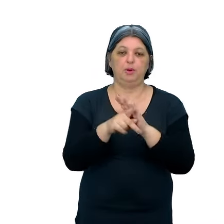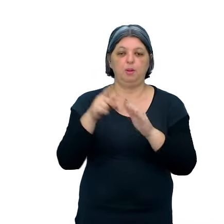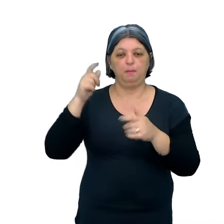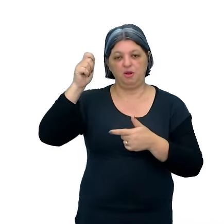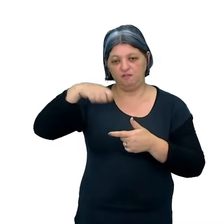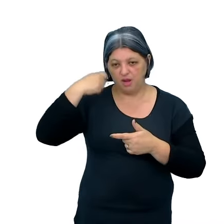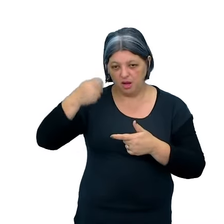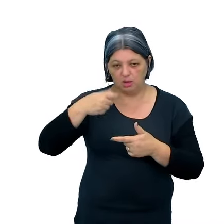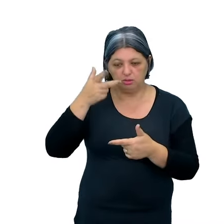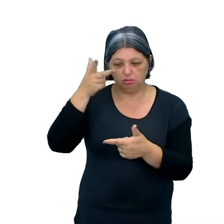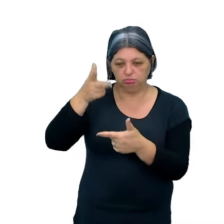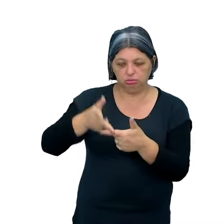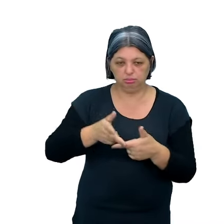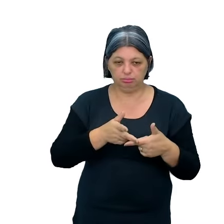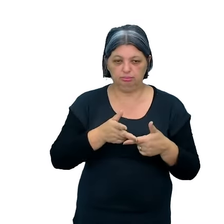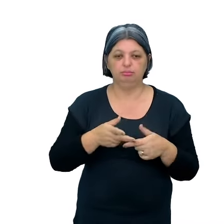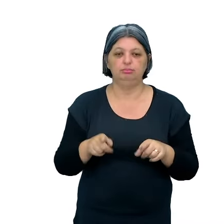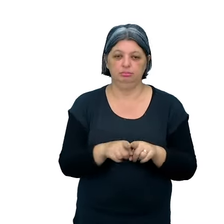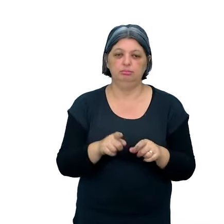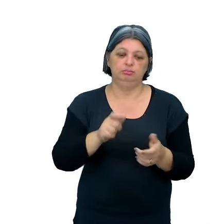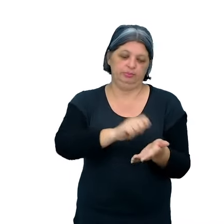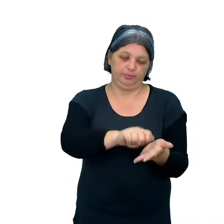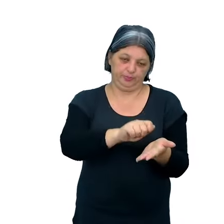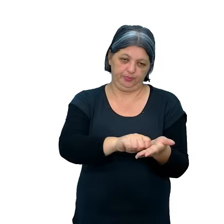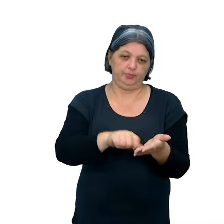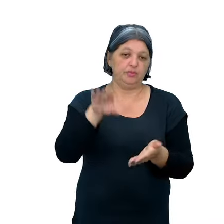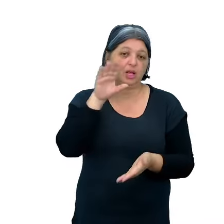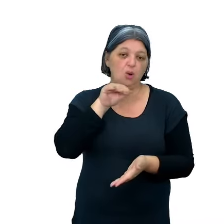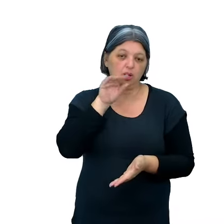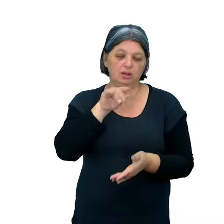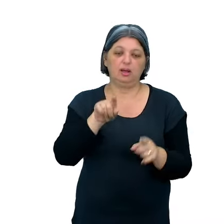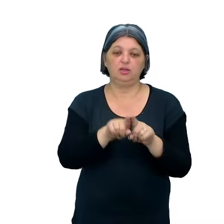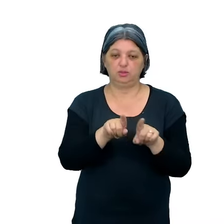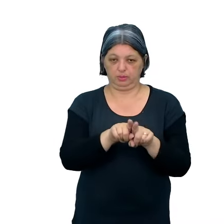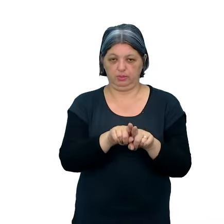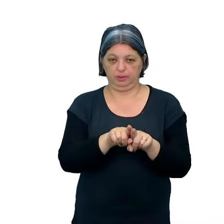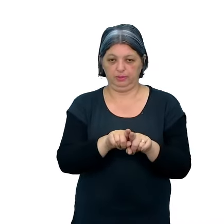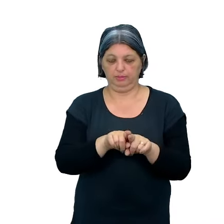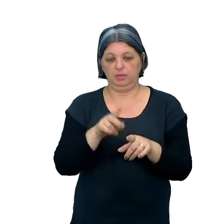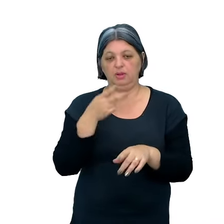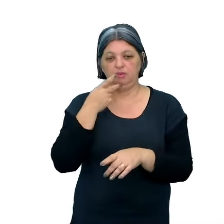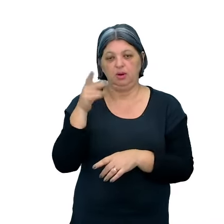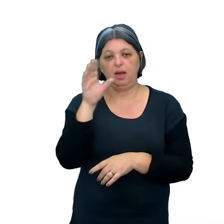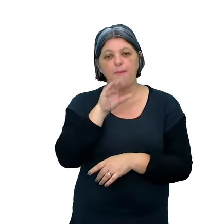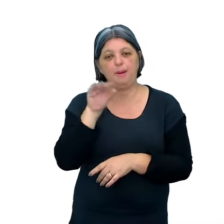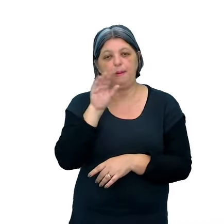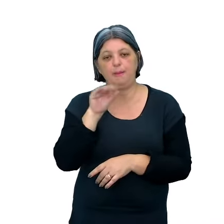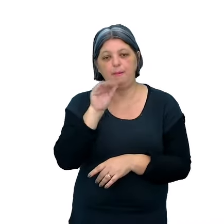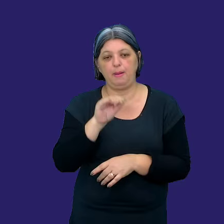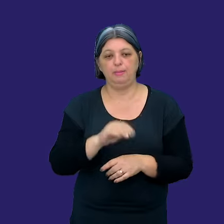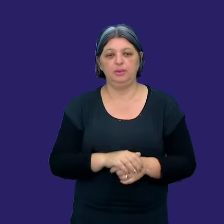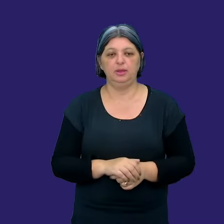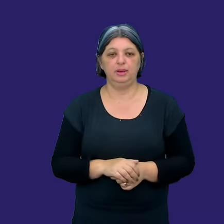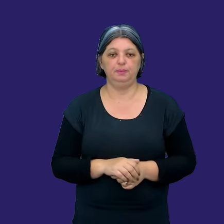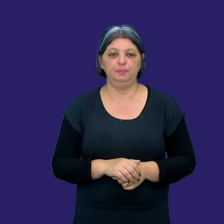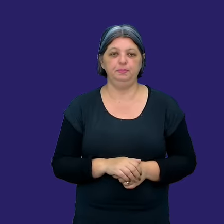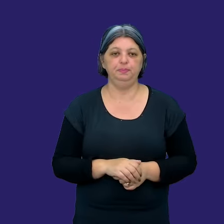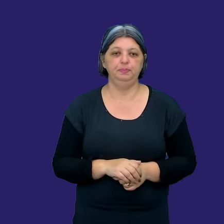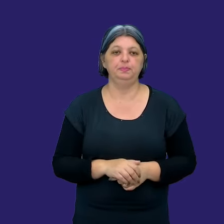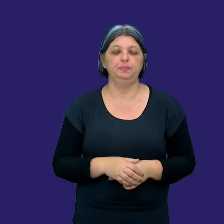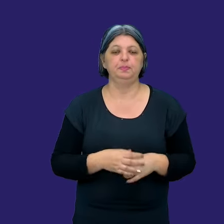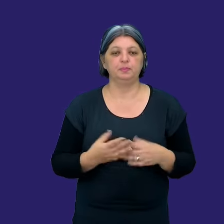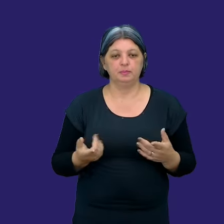ele precisa estar também dentro do escrito, da oralidade também, quando ele é falado lá, né?